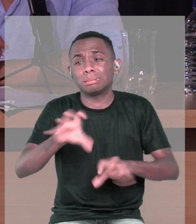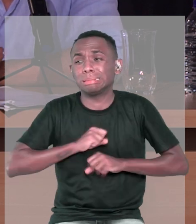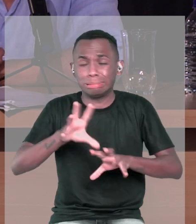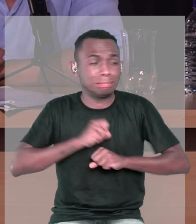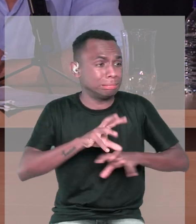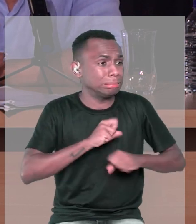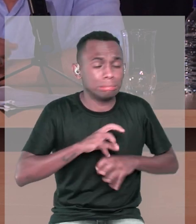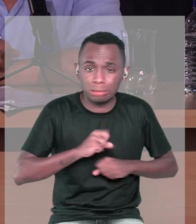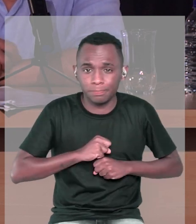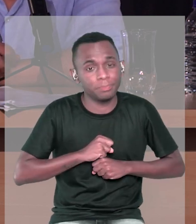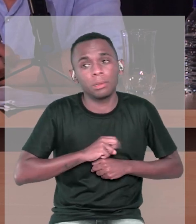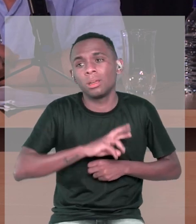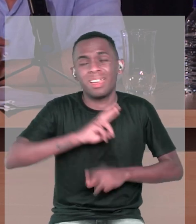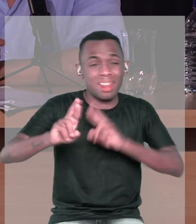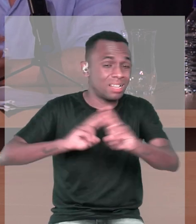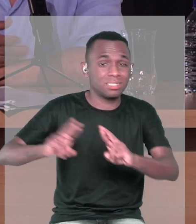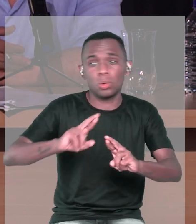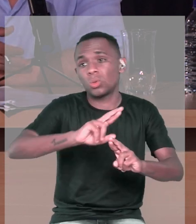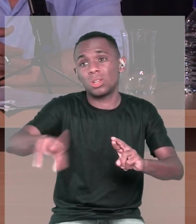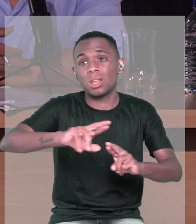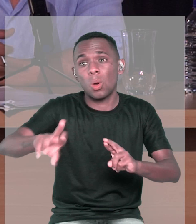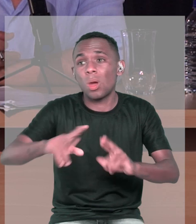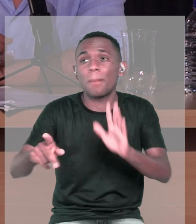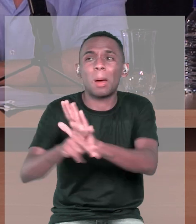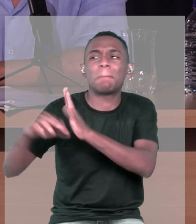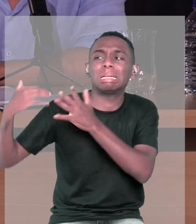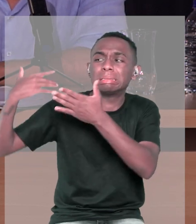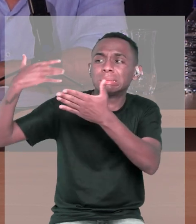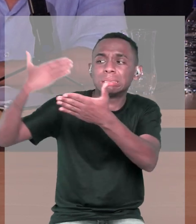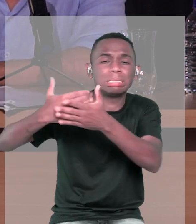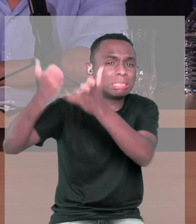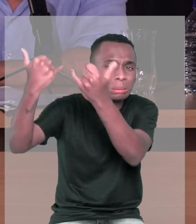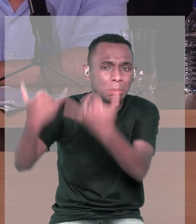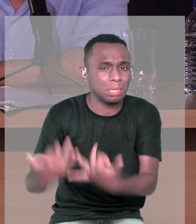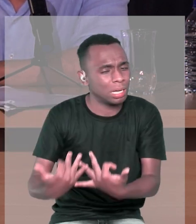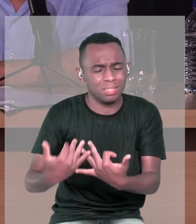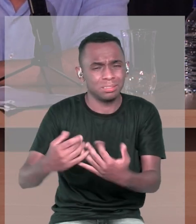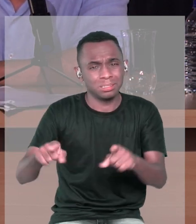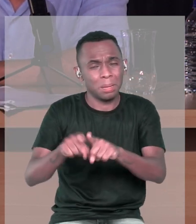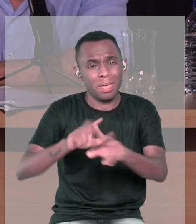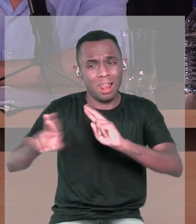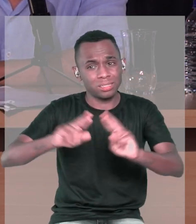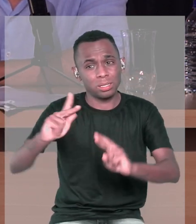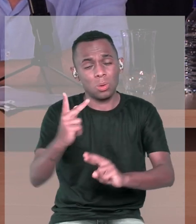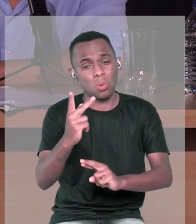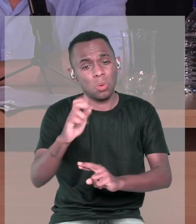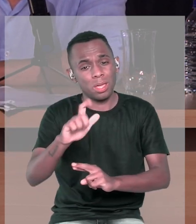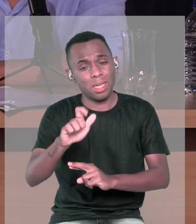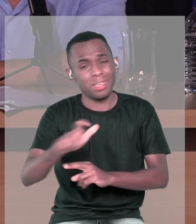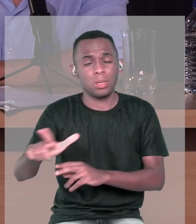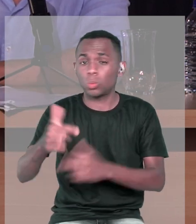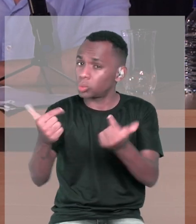nada a ver com a apropriação dita pelos estoicos, nem pela apropriação de Hegel. Alors, pour